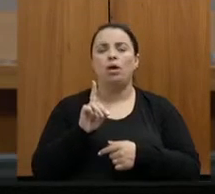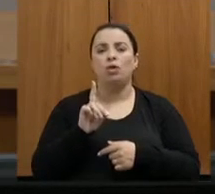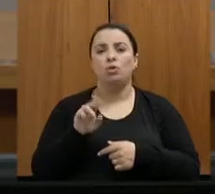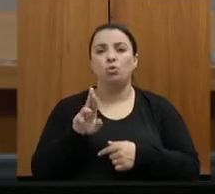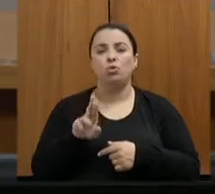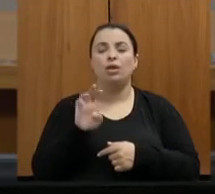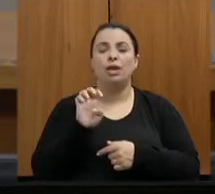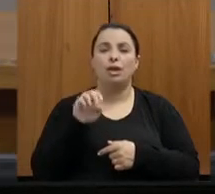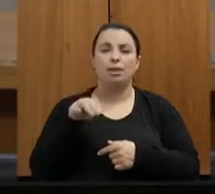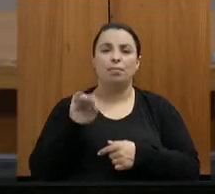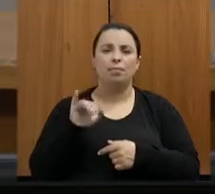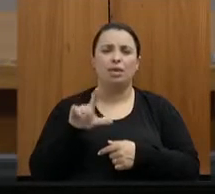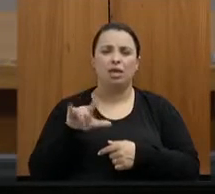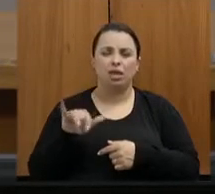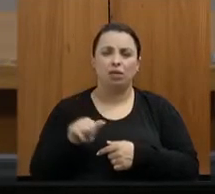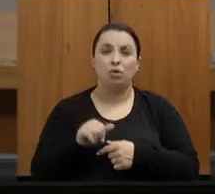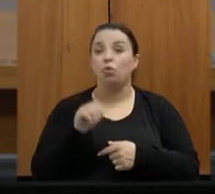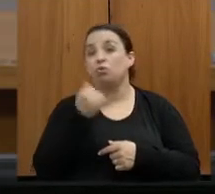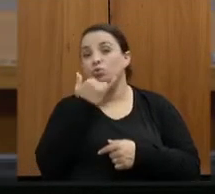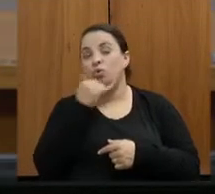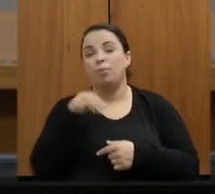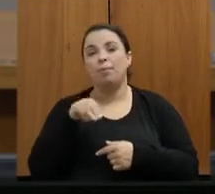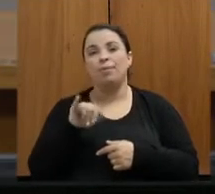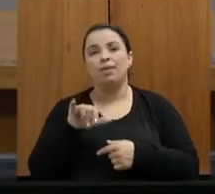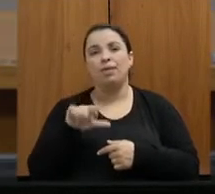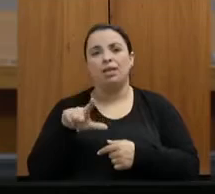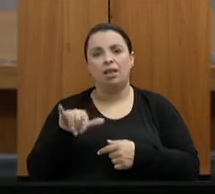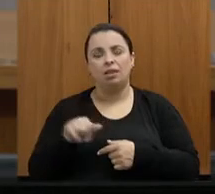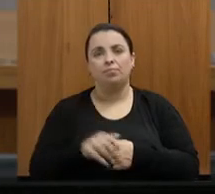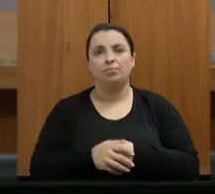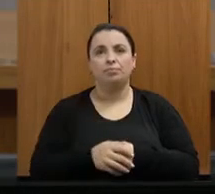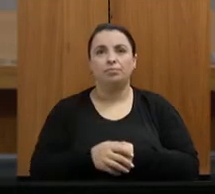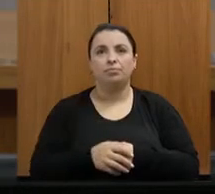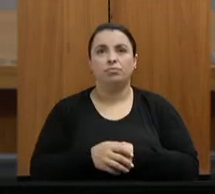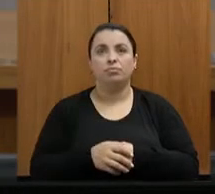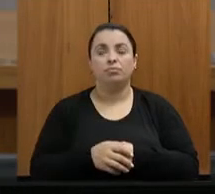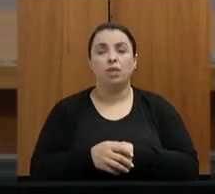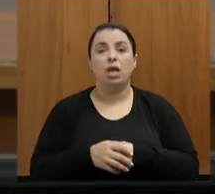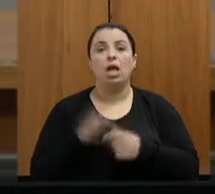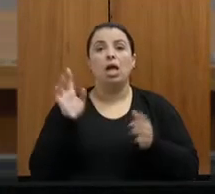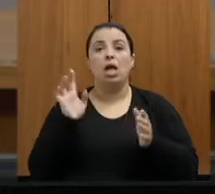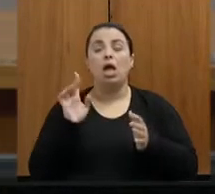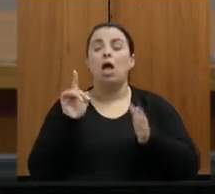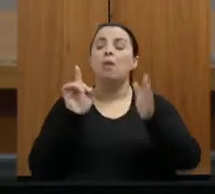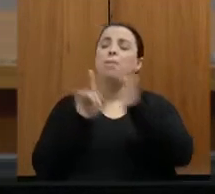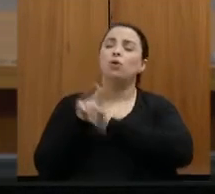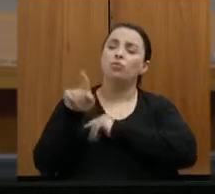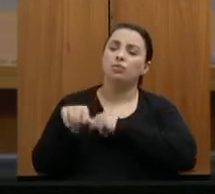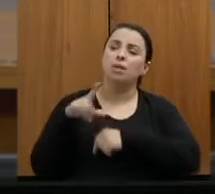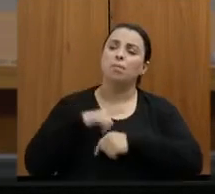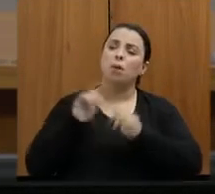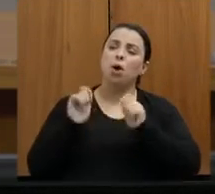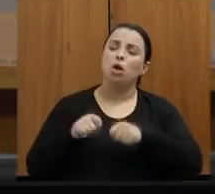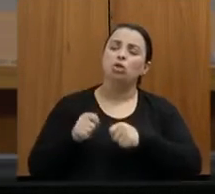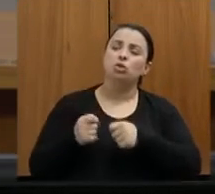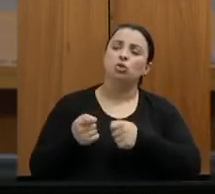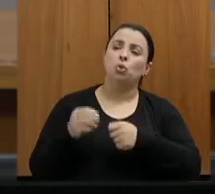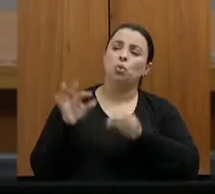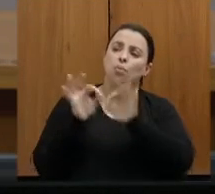o que a gente coloca é, prefeito, você tem condição de entregar um projeto, um plano de trabalho para a execução da regularização fundiária?